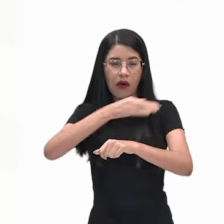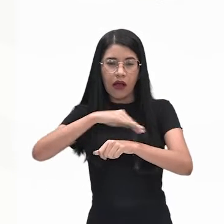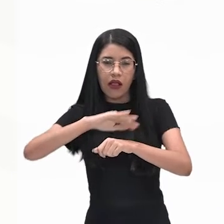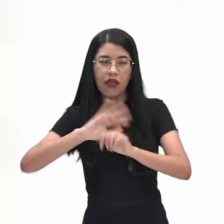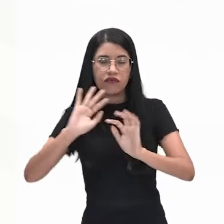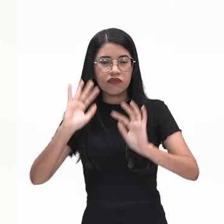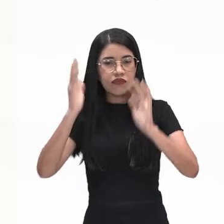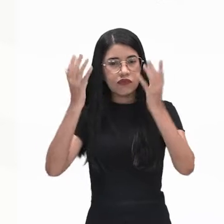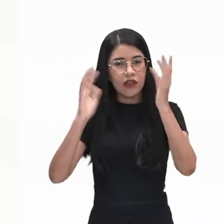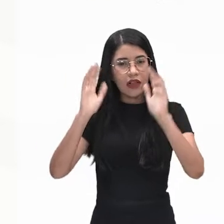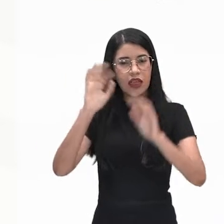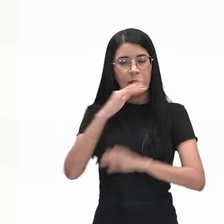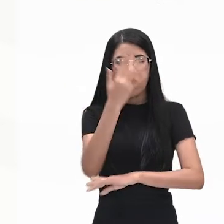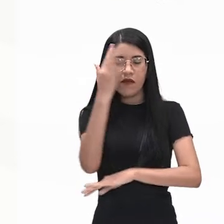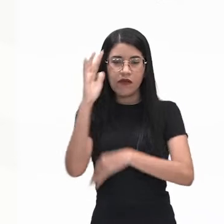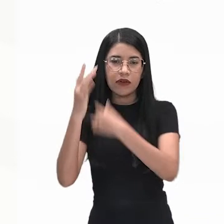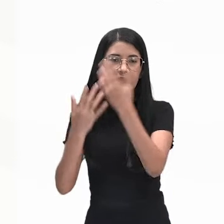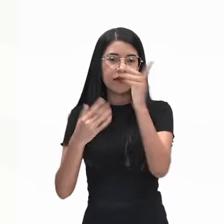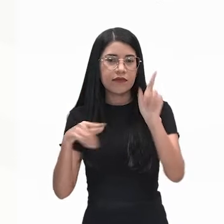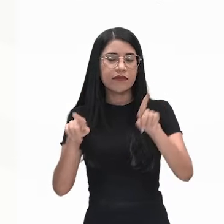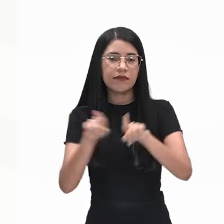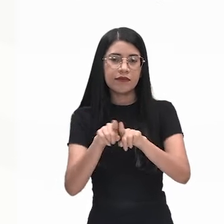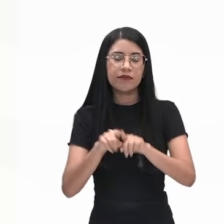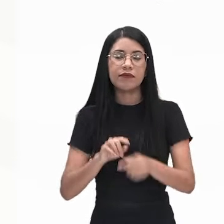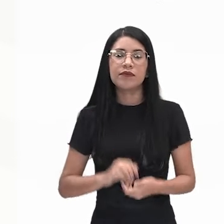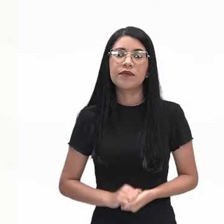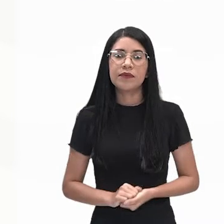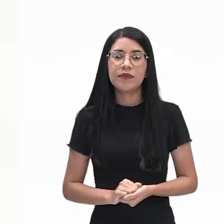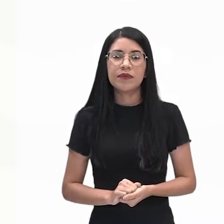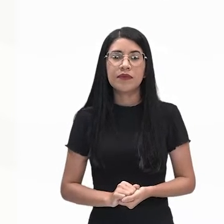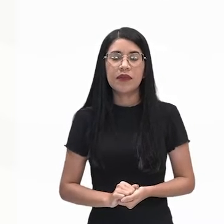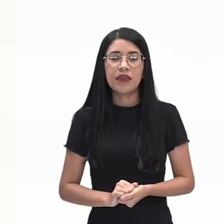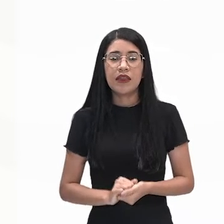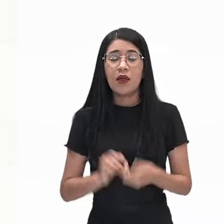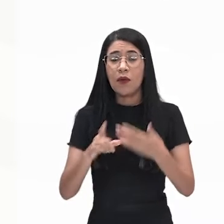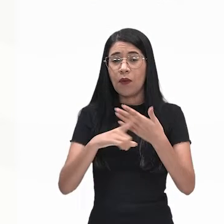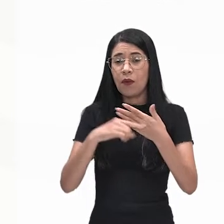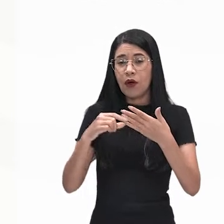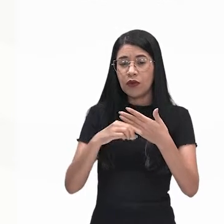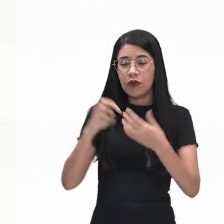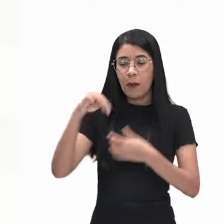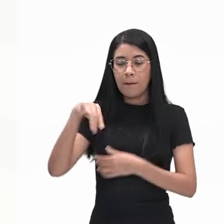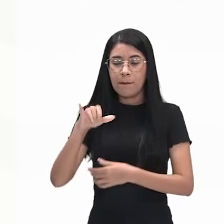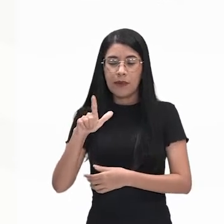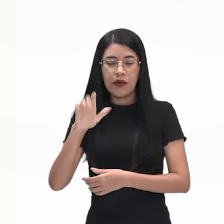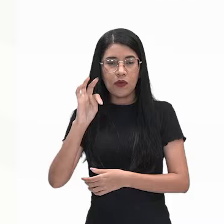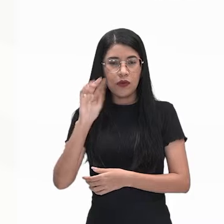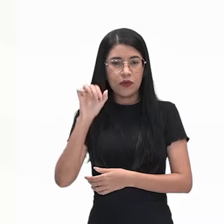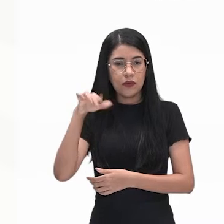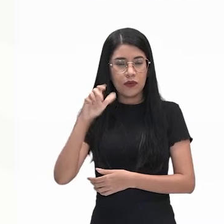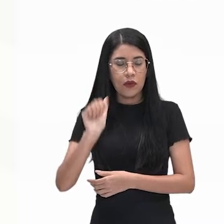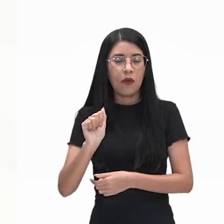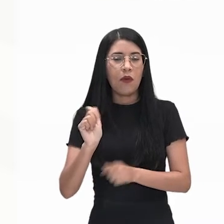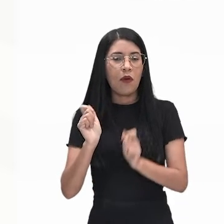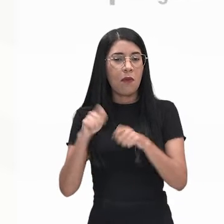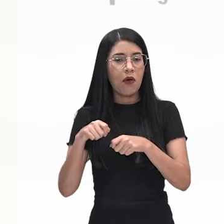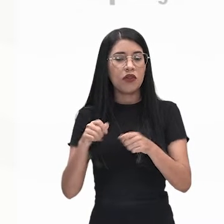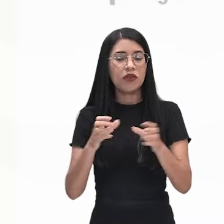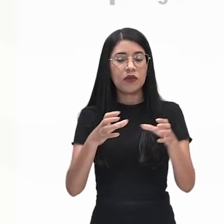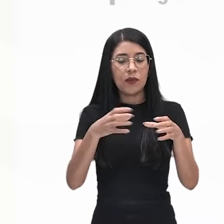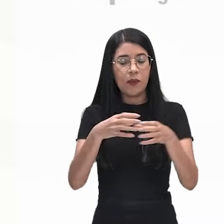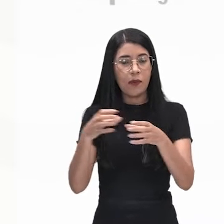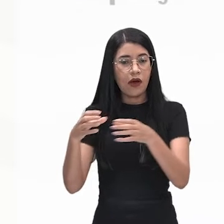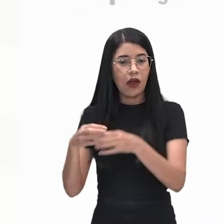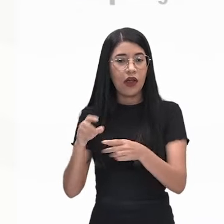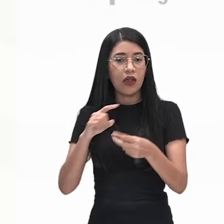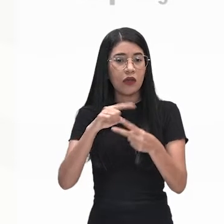e vegetação, por exemplo, tá? Segundo Milton Santos, a gente pode classificar esse espaço em duas